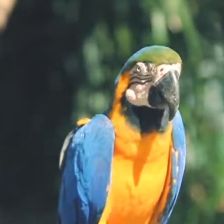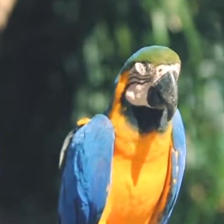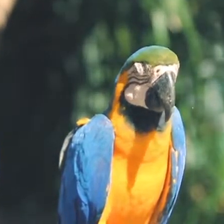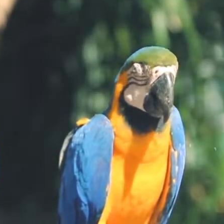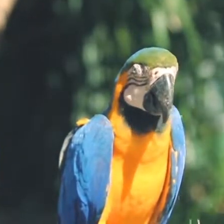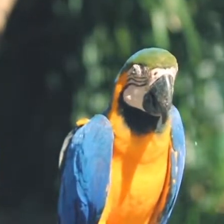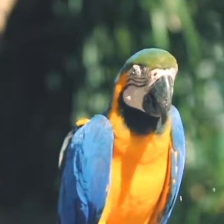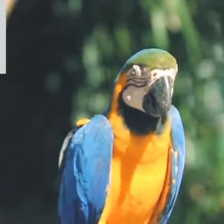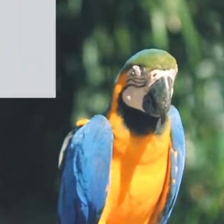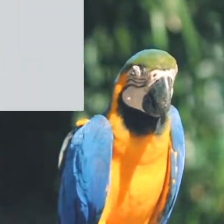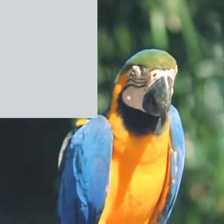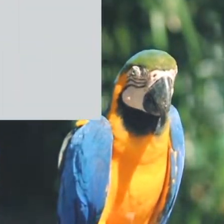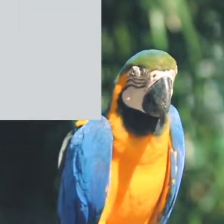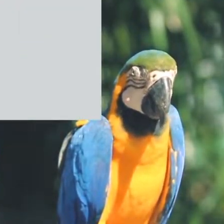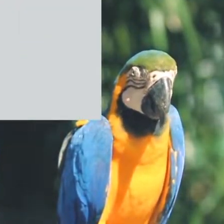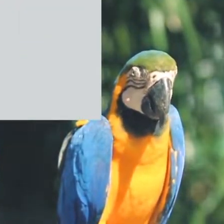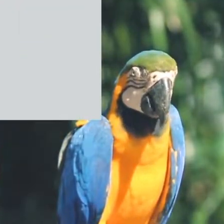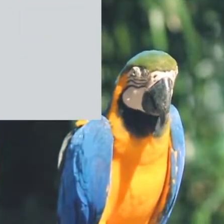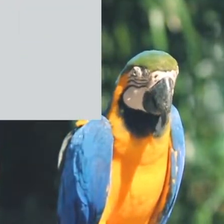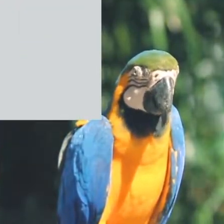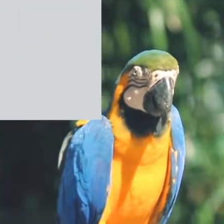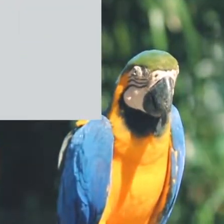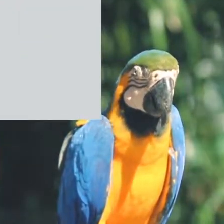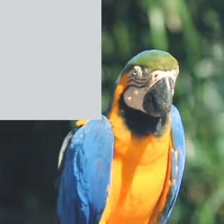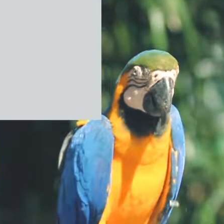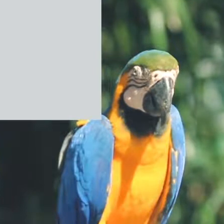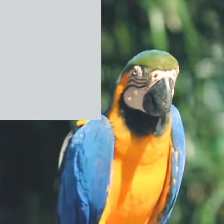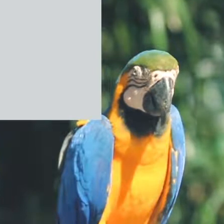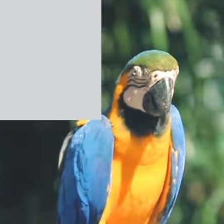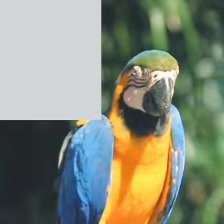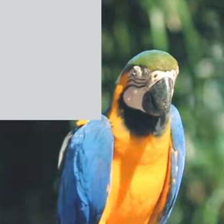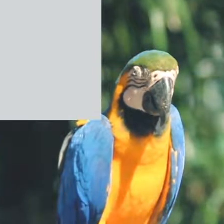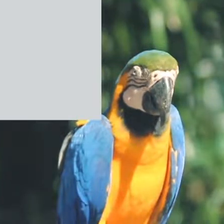Assembleia Legislativa de Mato Grosso do Sul.